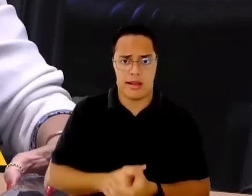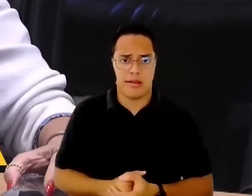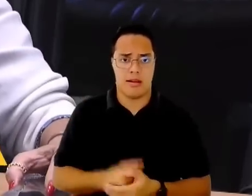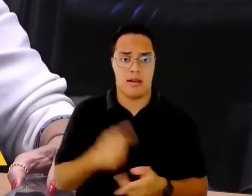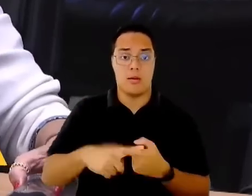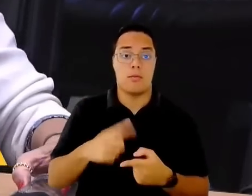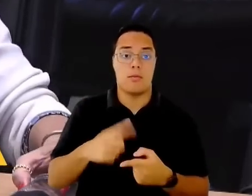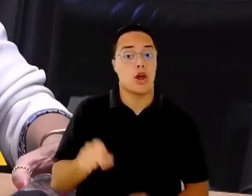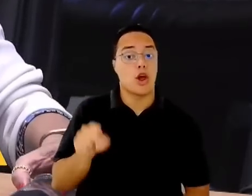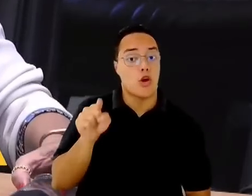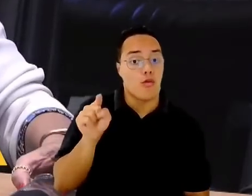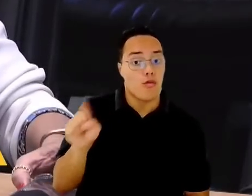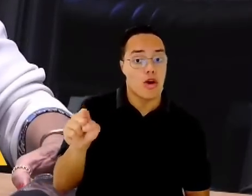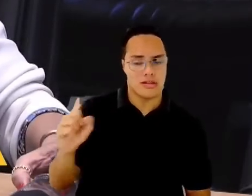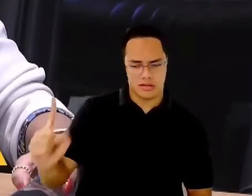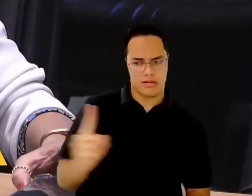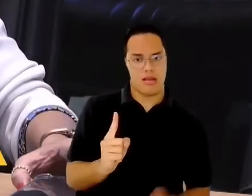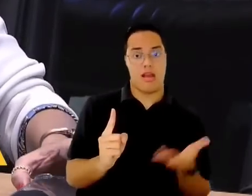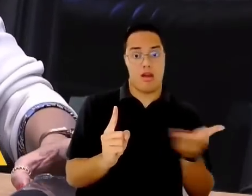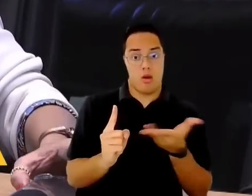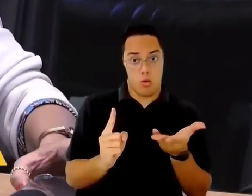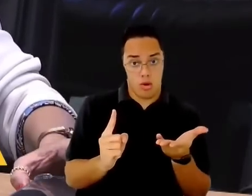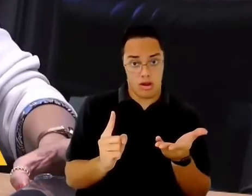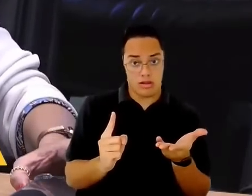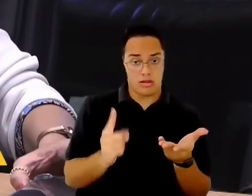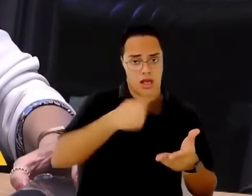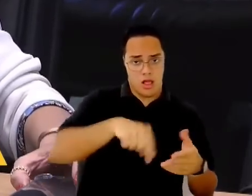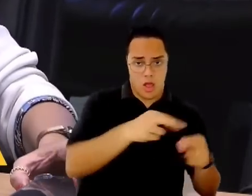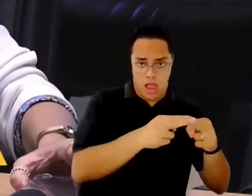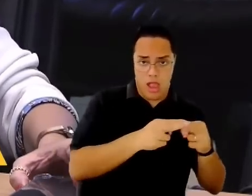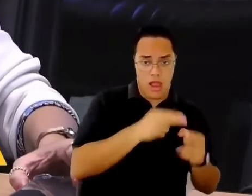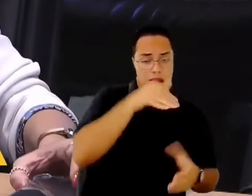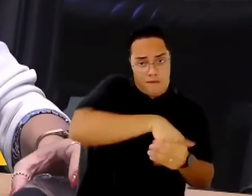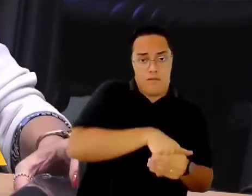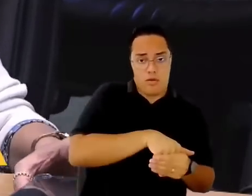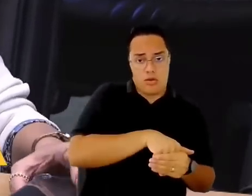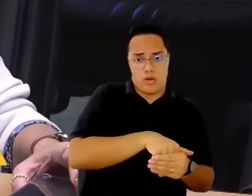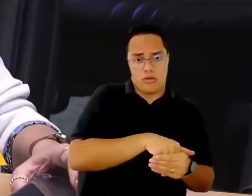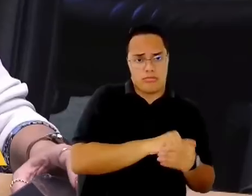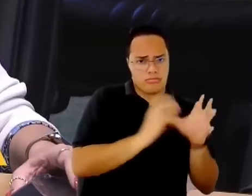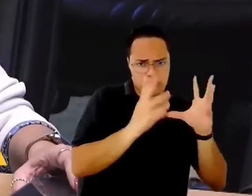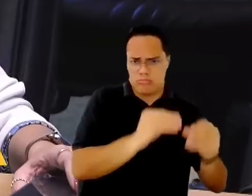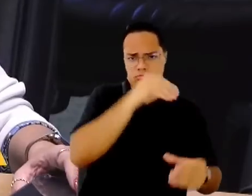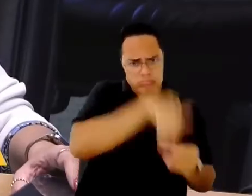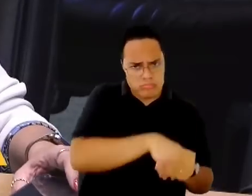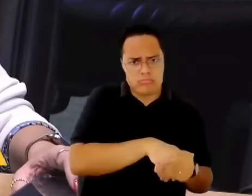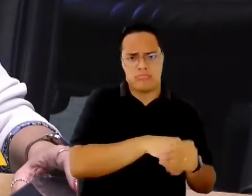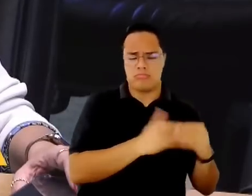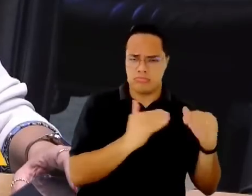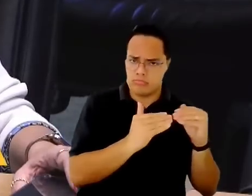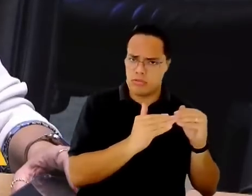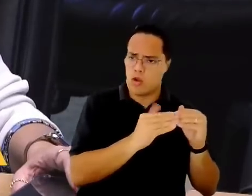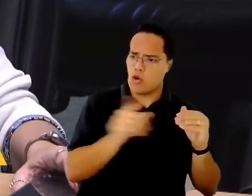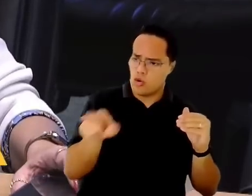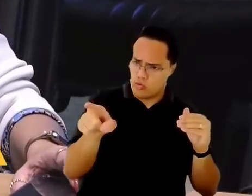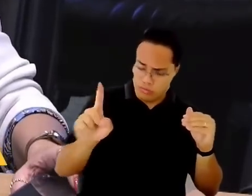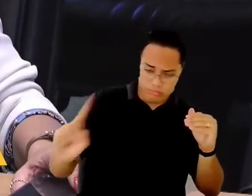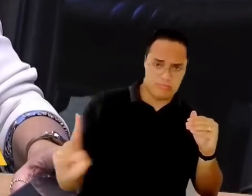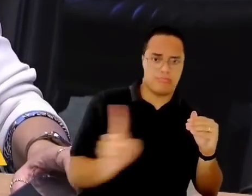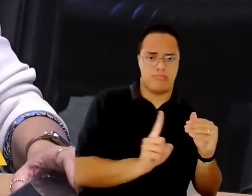requerimento foi votado e todos nós voltamos a favor da sua vida aqui